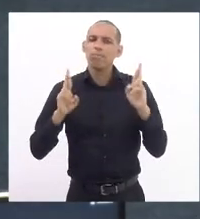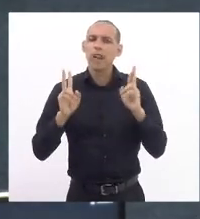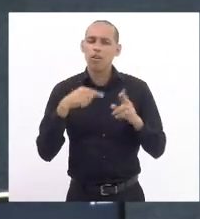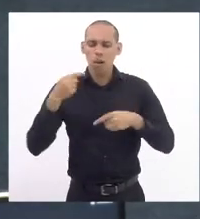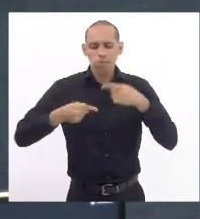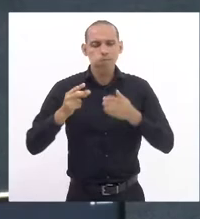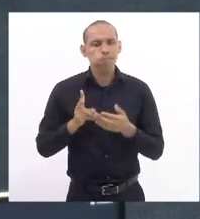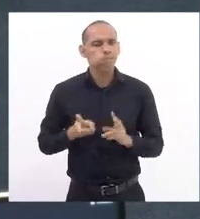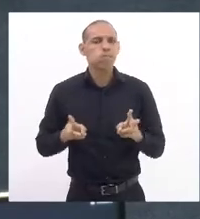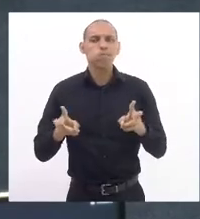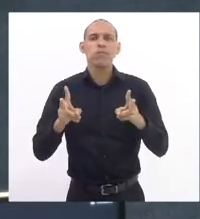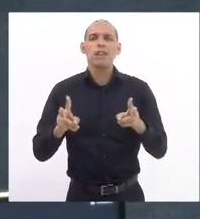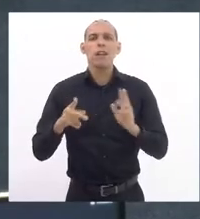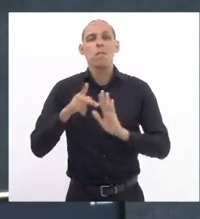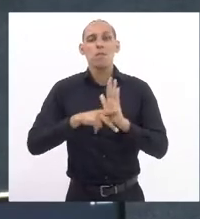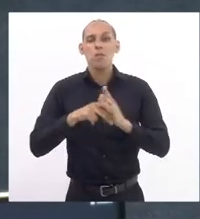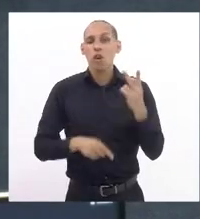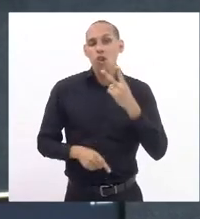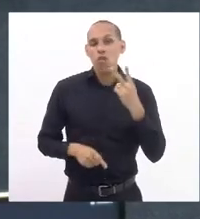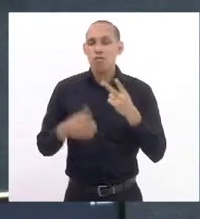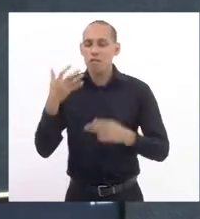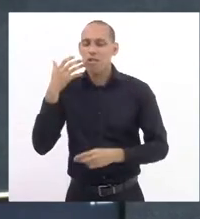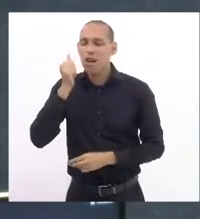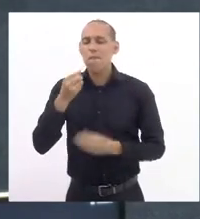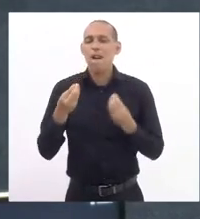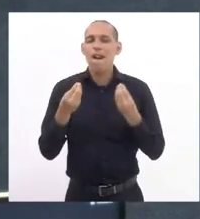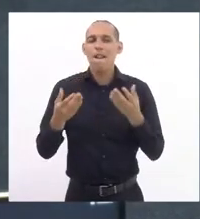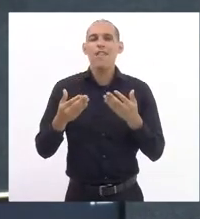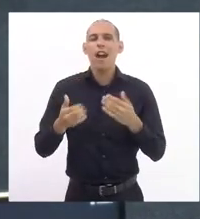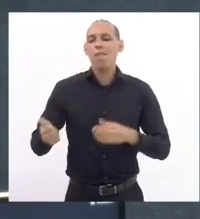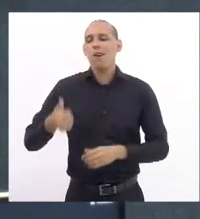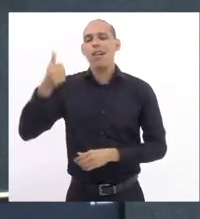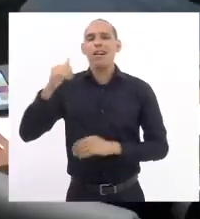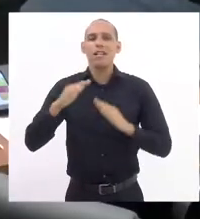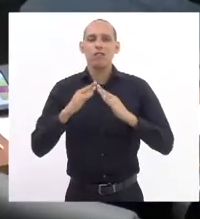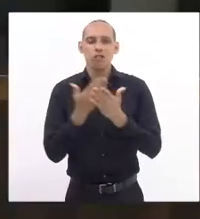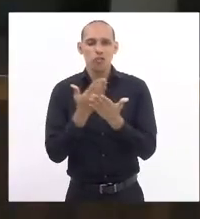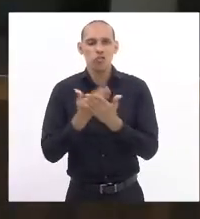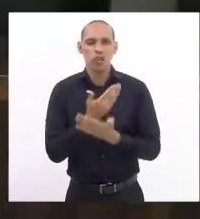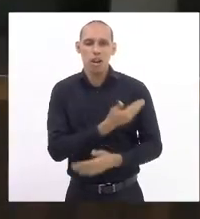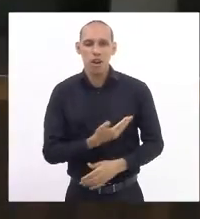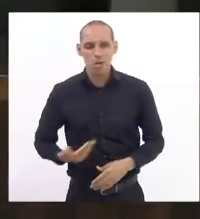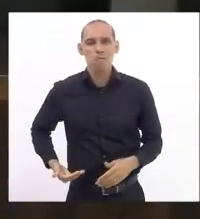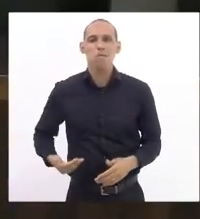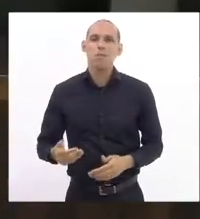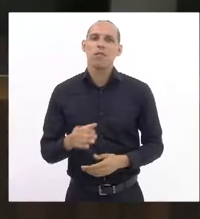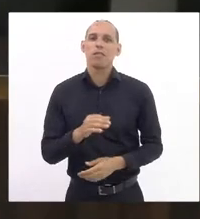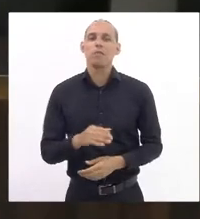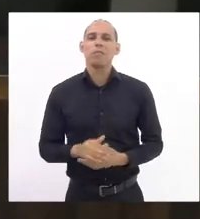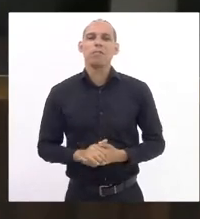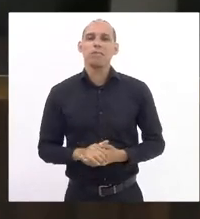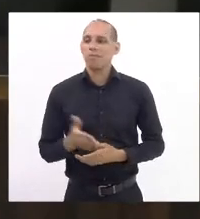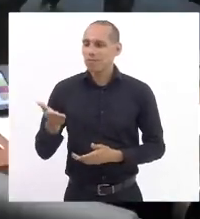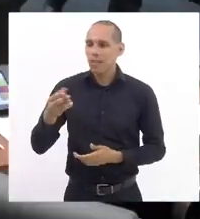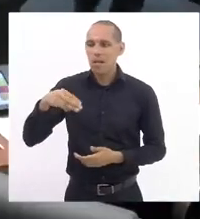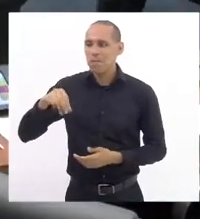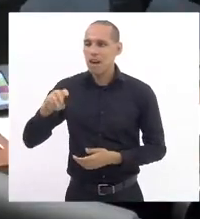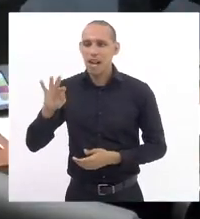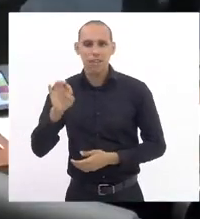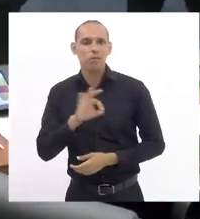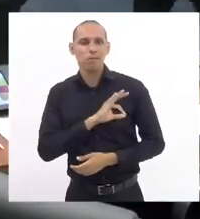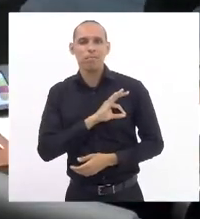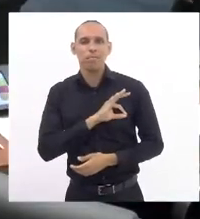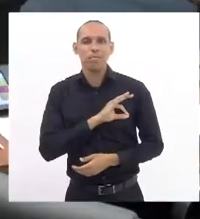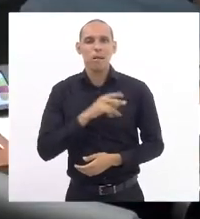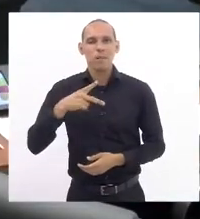e salvar esses dois projetos que são importantes para a qualidade da escola pública estadual. Deputada Marta Rocha, para encaminhar pelo PDT.